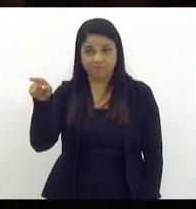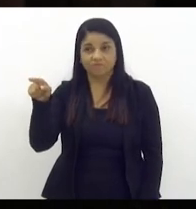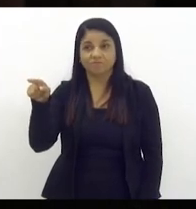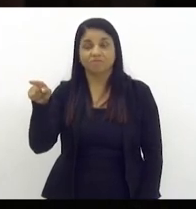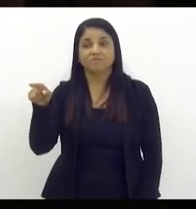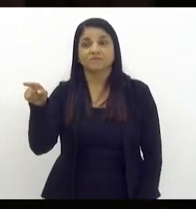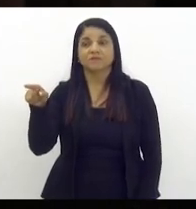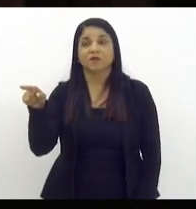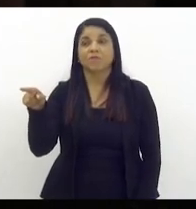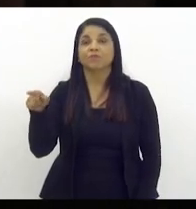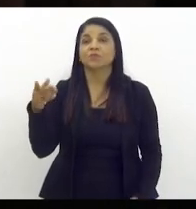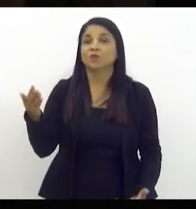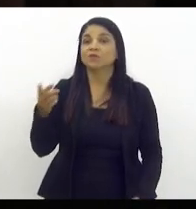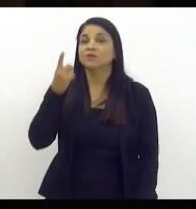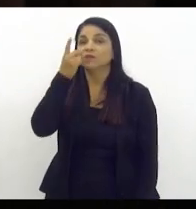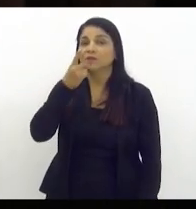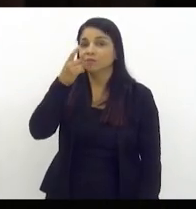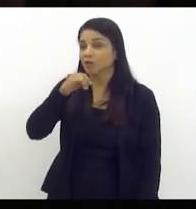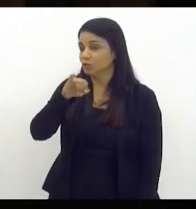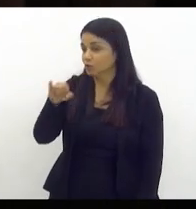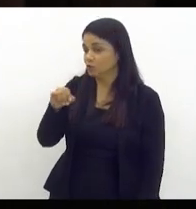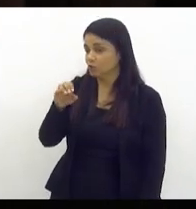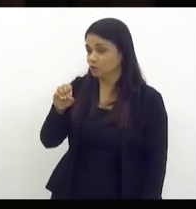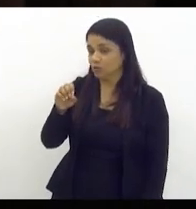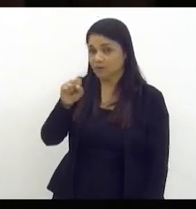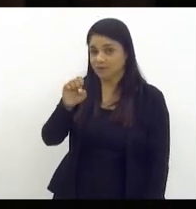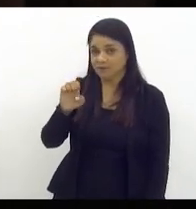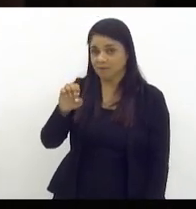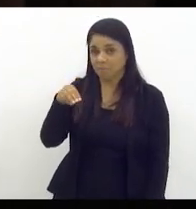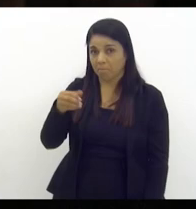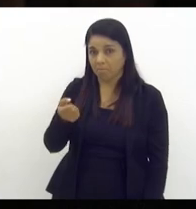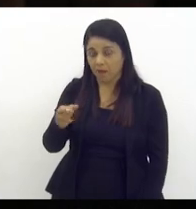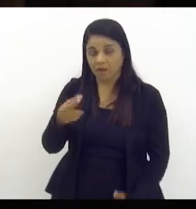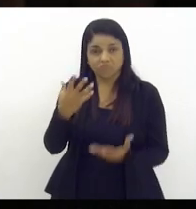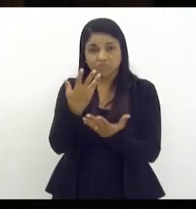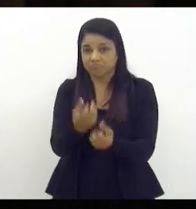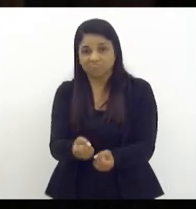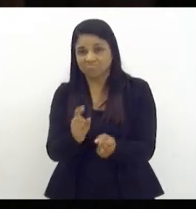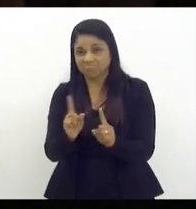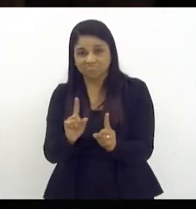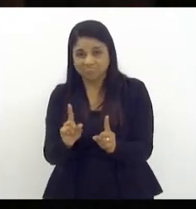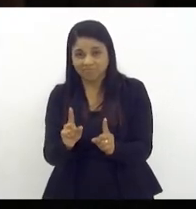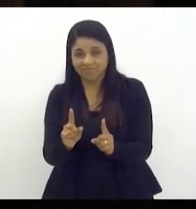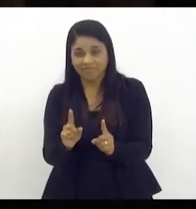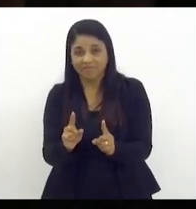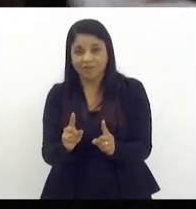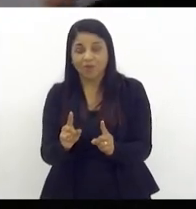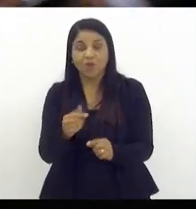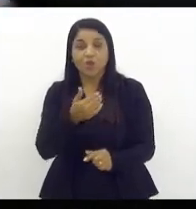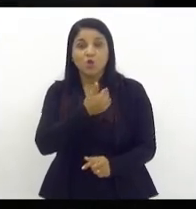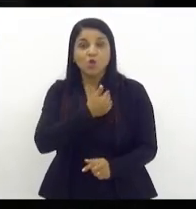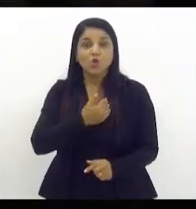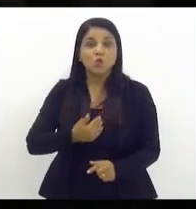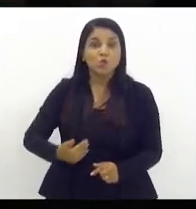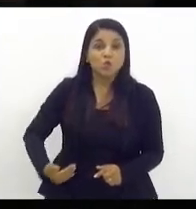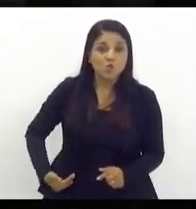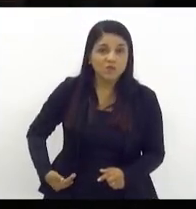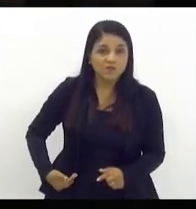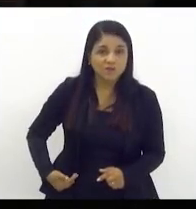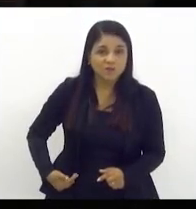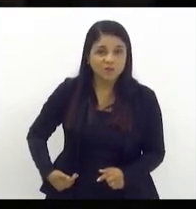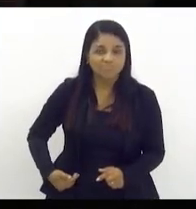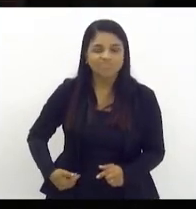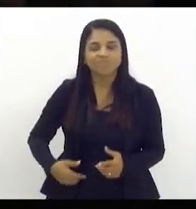deputado professor Josemar, não foi acatado. Então, o ministro Fachin e o governador, então,